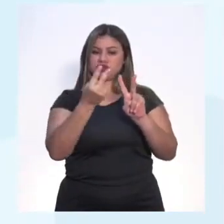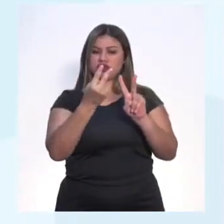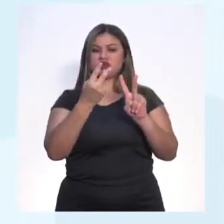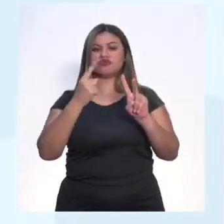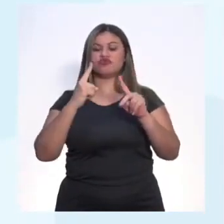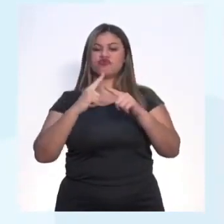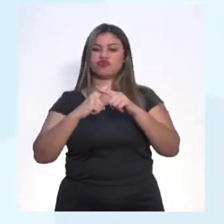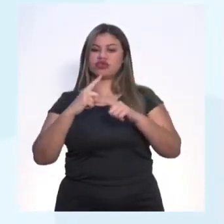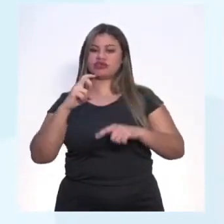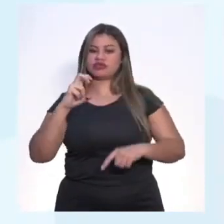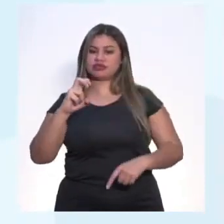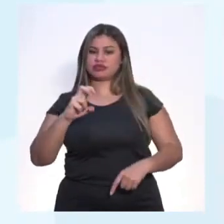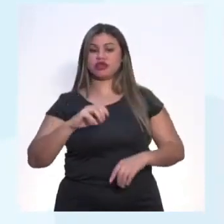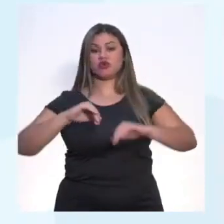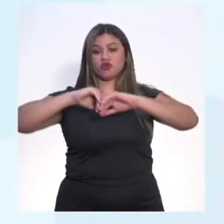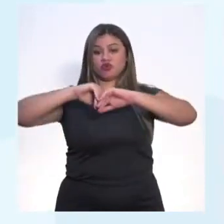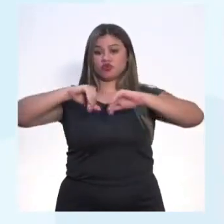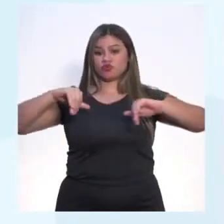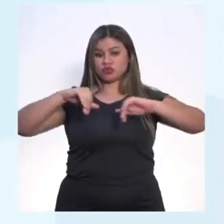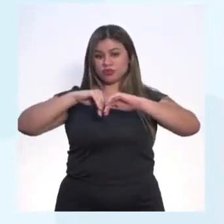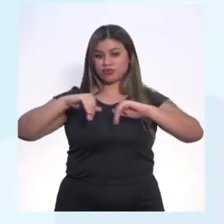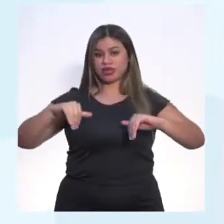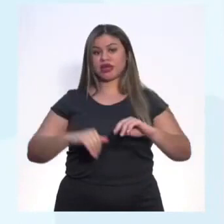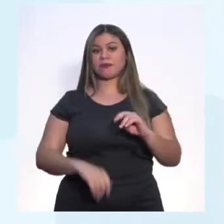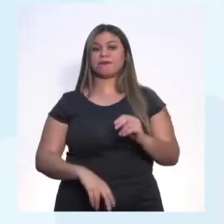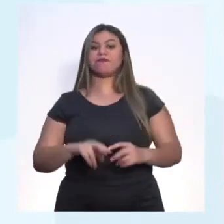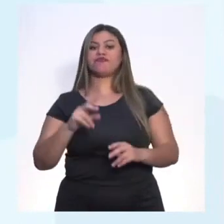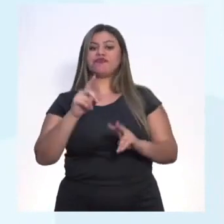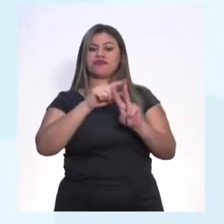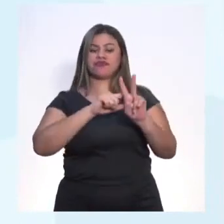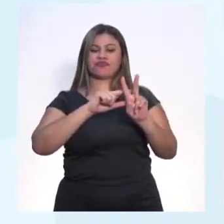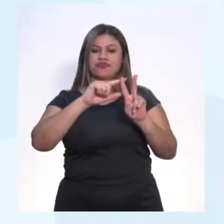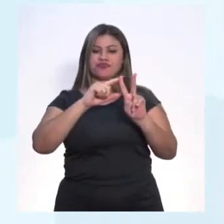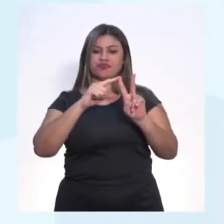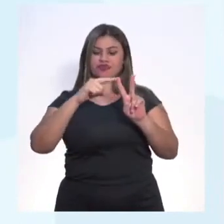Vou separar a multiplicação. Raiz